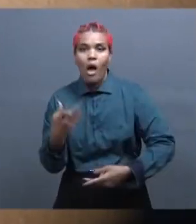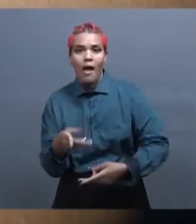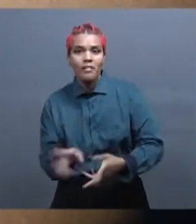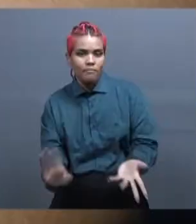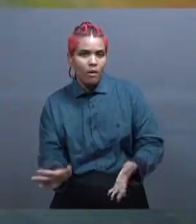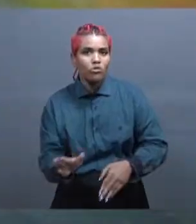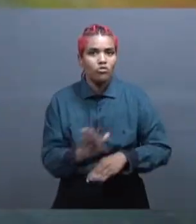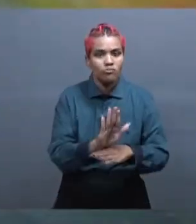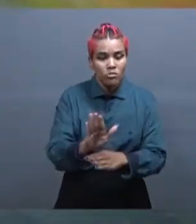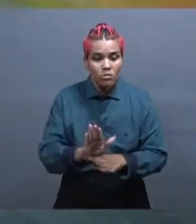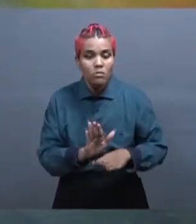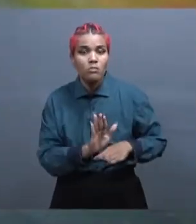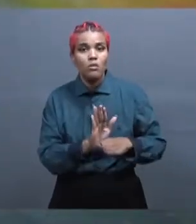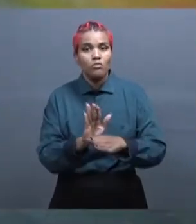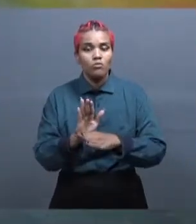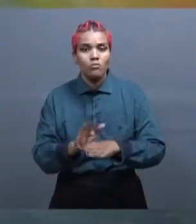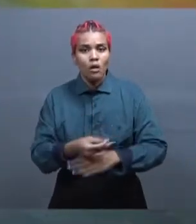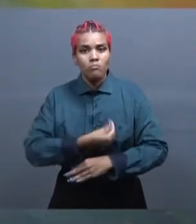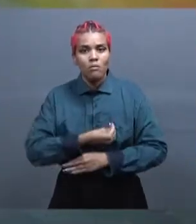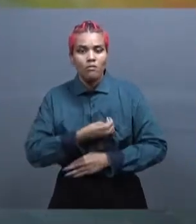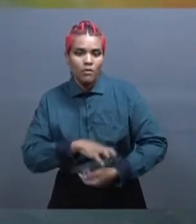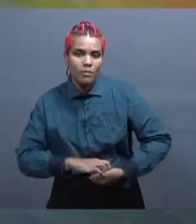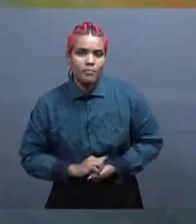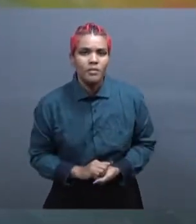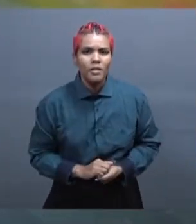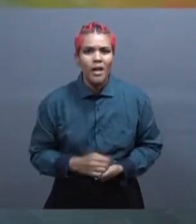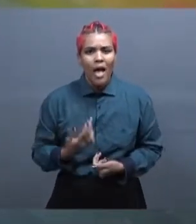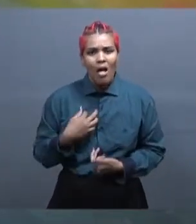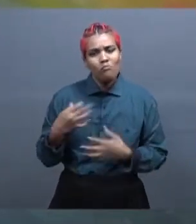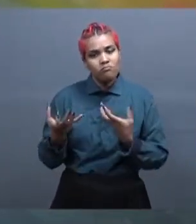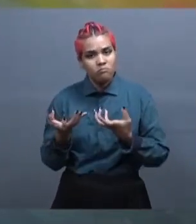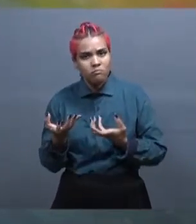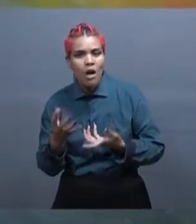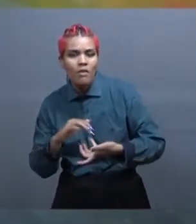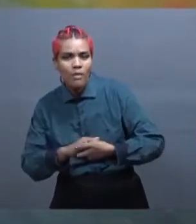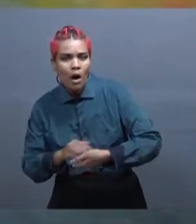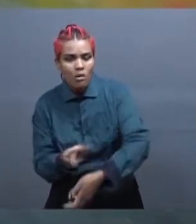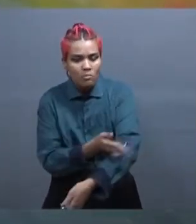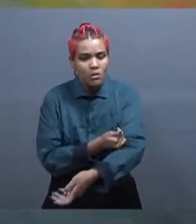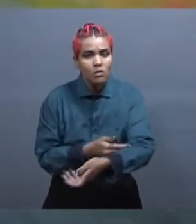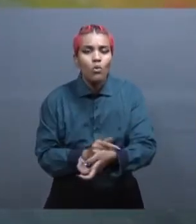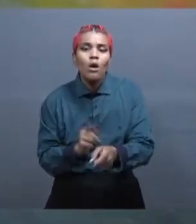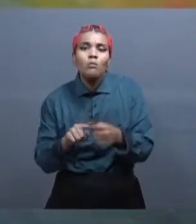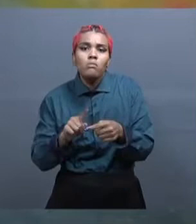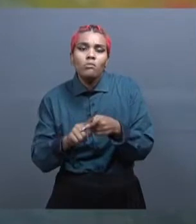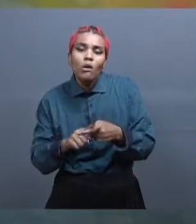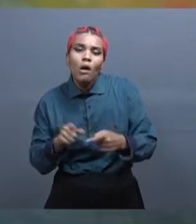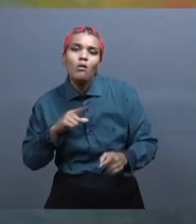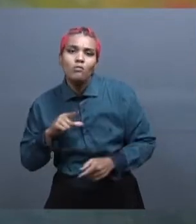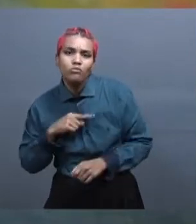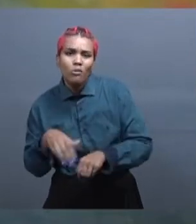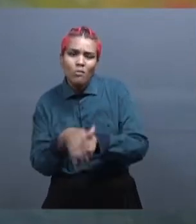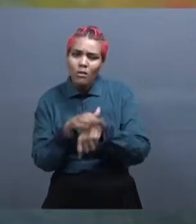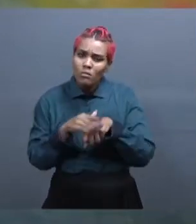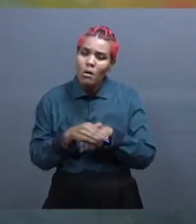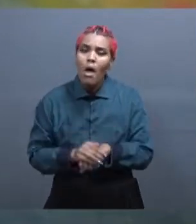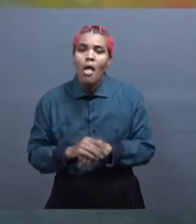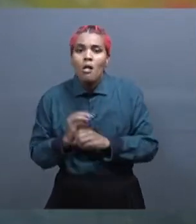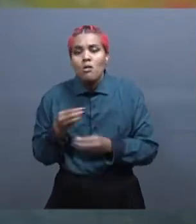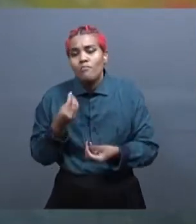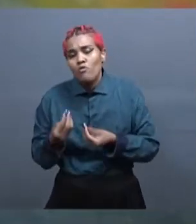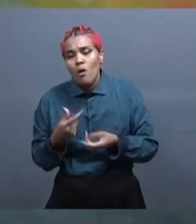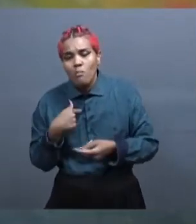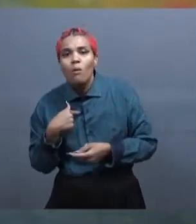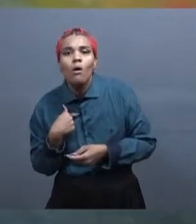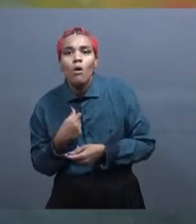vidas eu resolvi fazer a tatuagem após a ter um episódio trombose e como eu faço uso